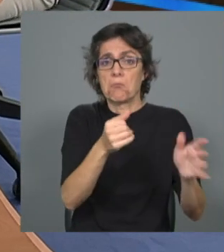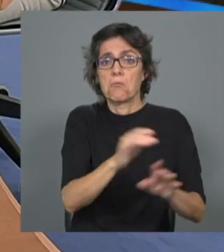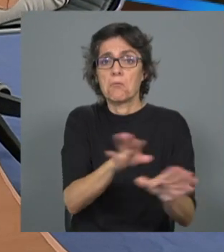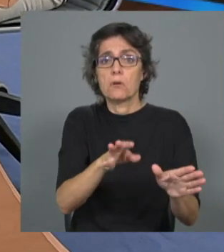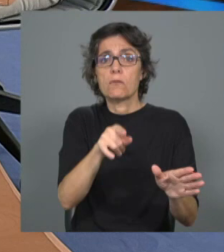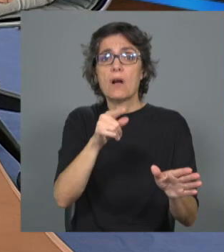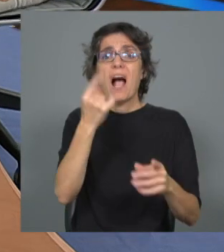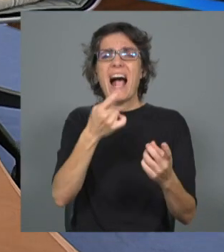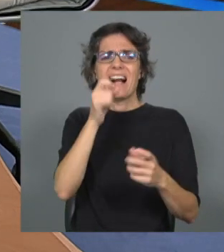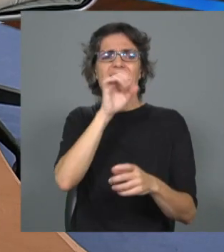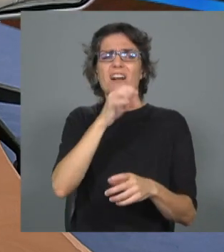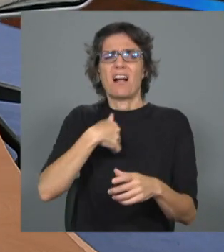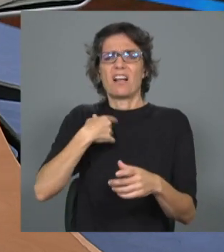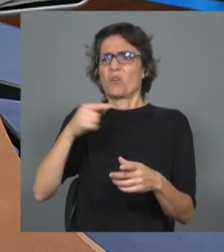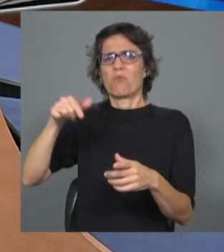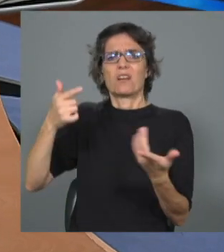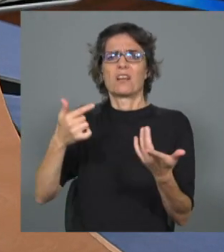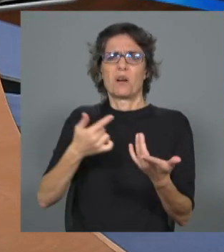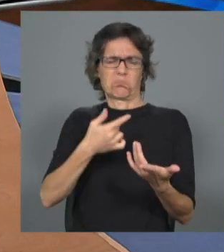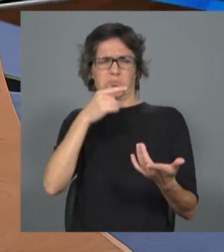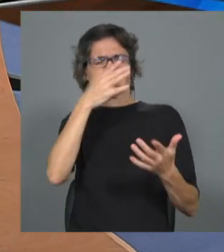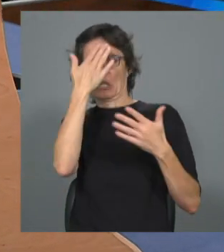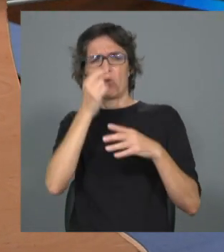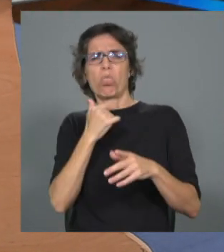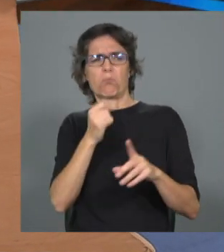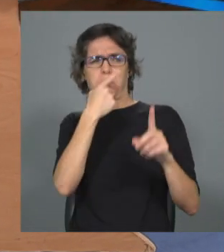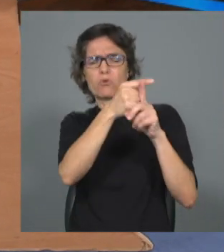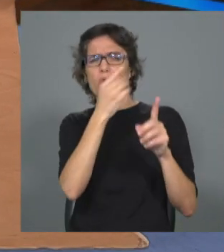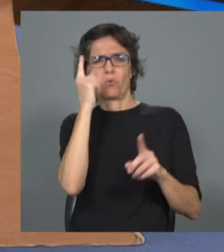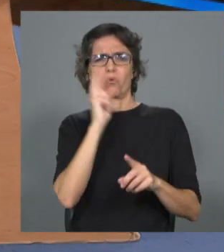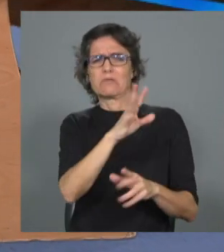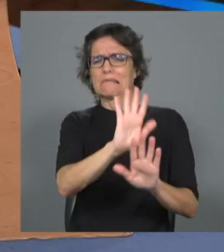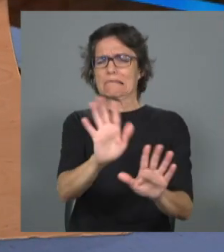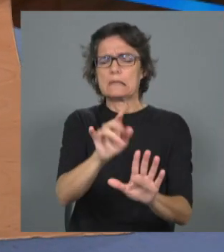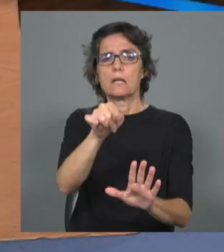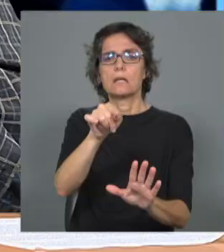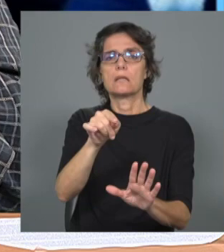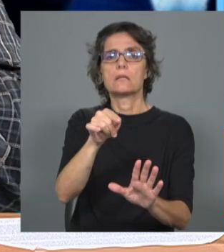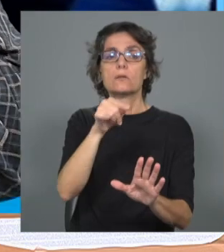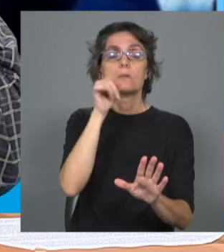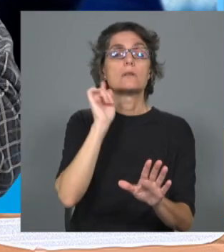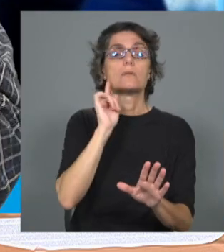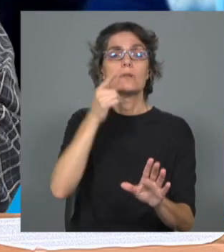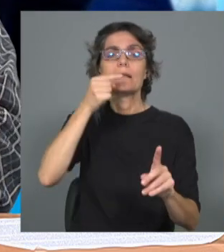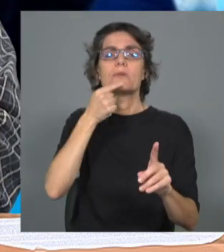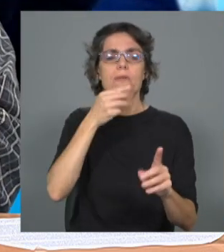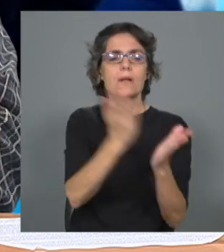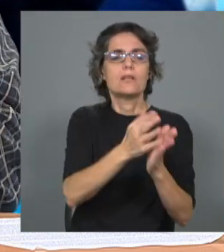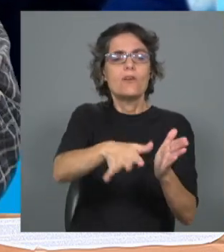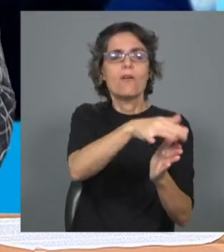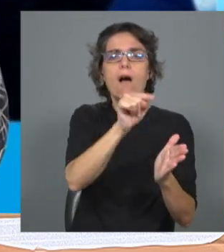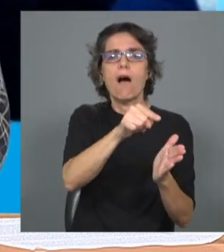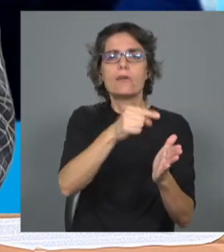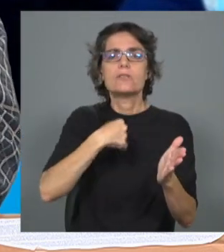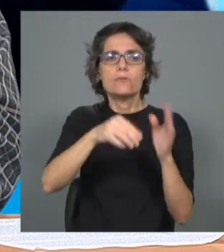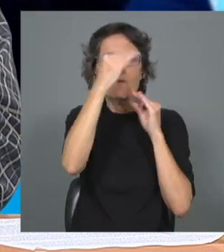causa da sua religião. Mas o mais importante é que ele vai receber uma informação e que vai criar uma mentalidade, que vai